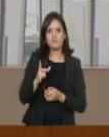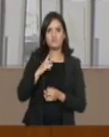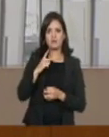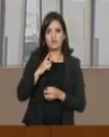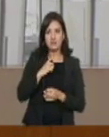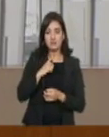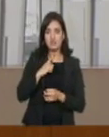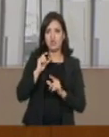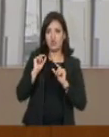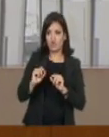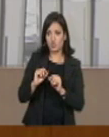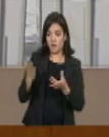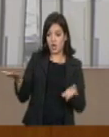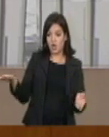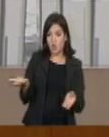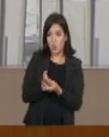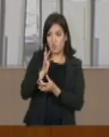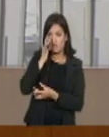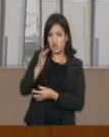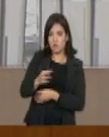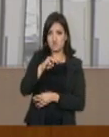teria sido omisso e depois não houve